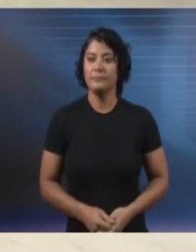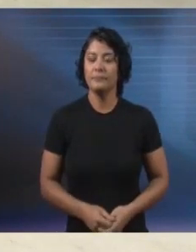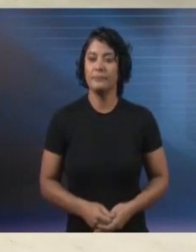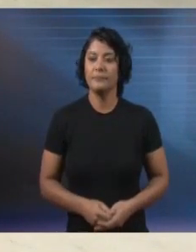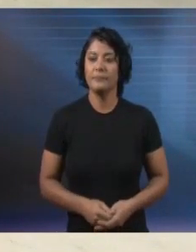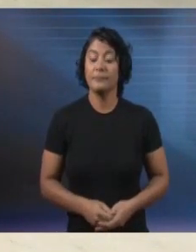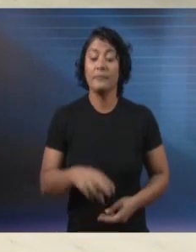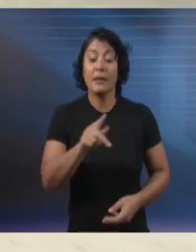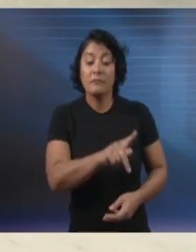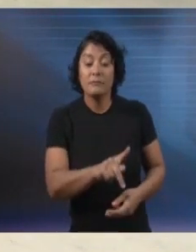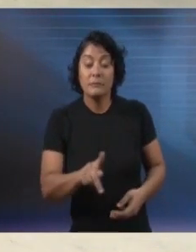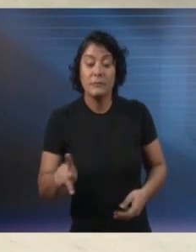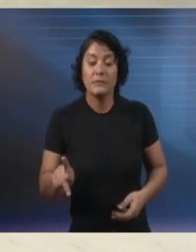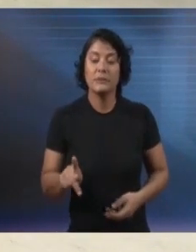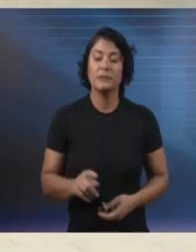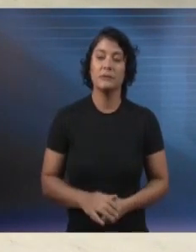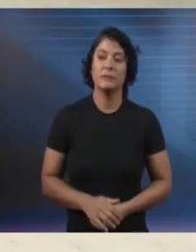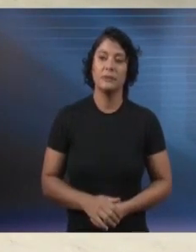Senhor presidente,